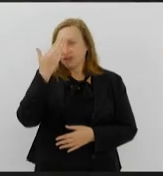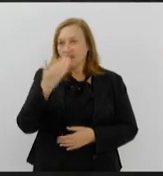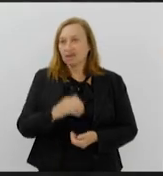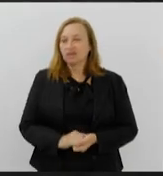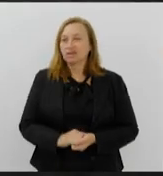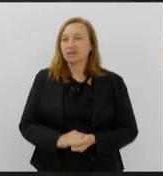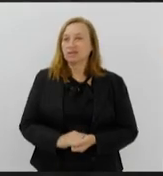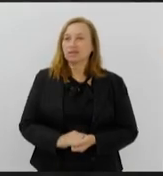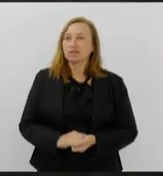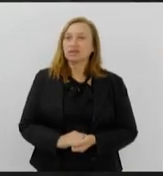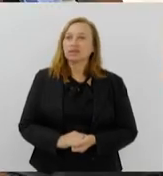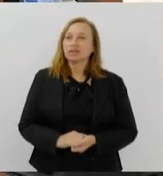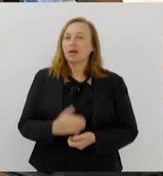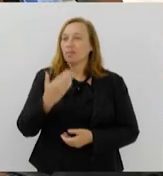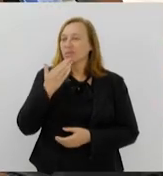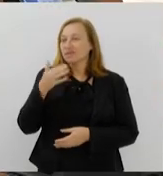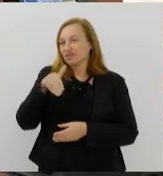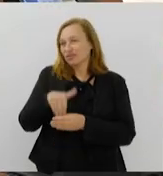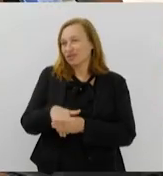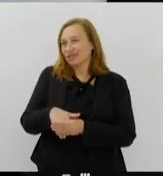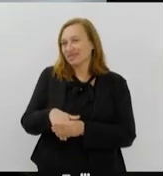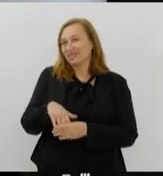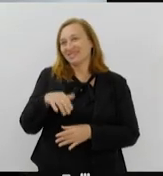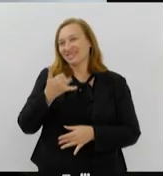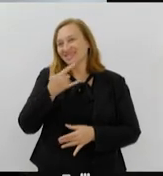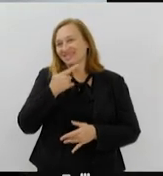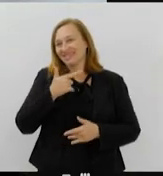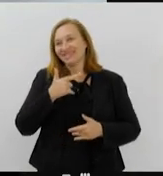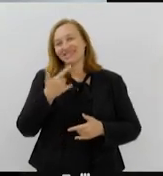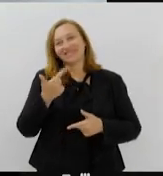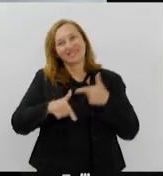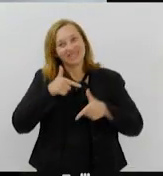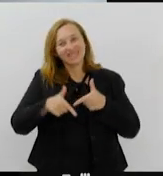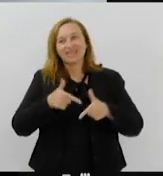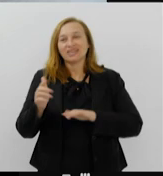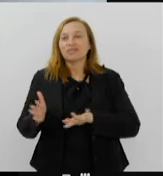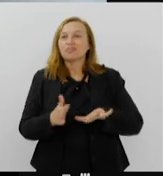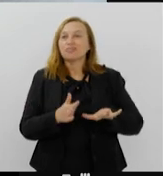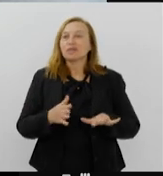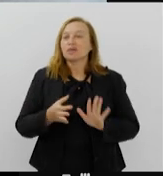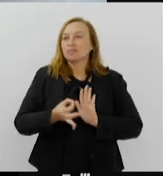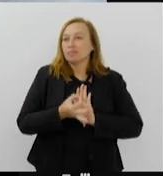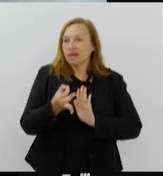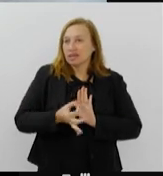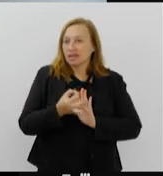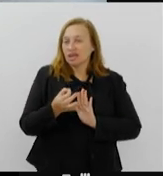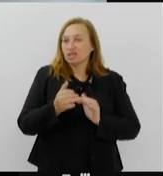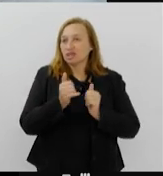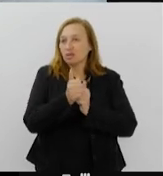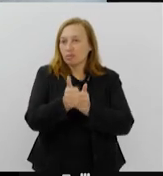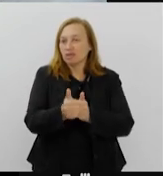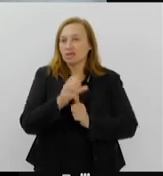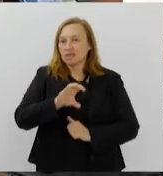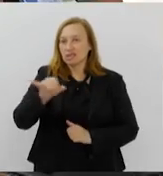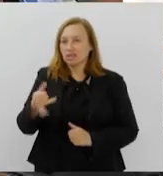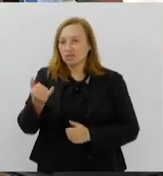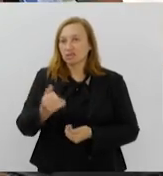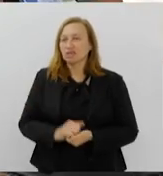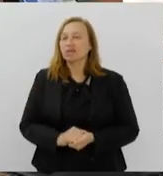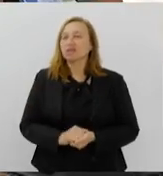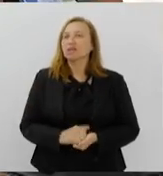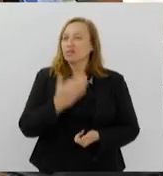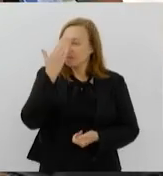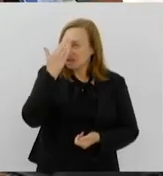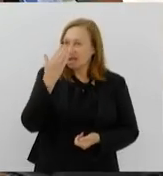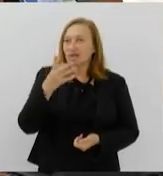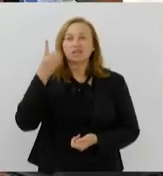um pouquinho, nos ajuda aqui. Estou trabalhando. Vambora. A gente acompanha o parecer da CCJ. Muito